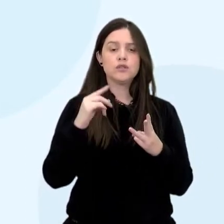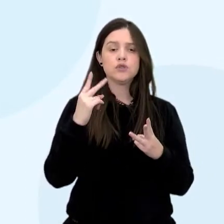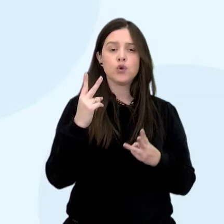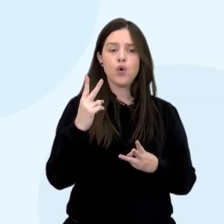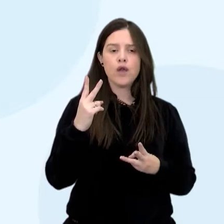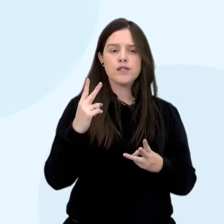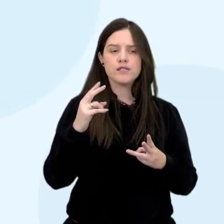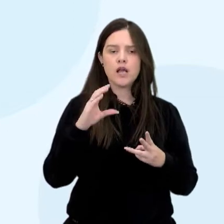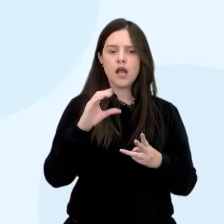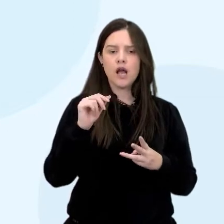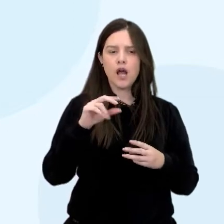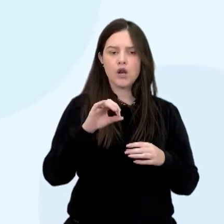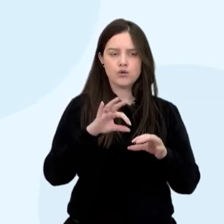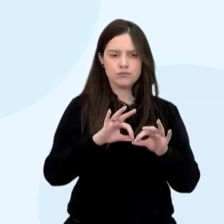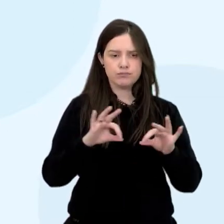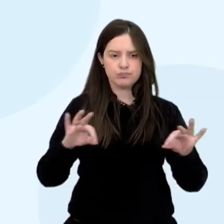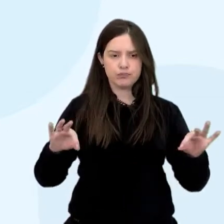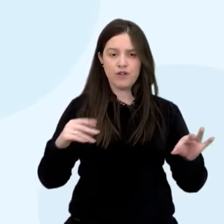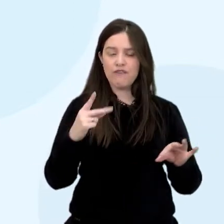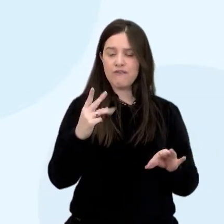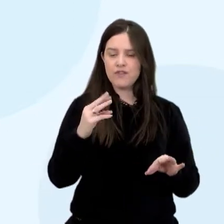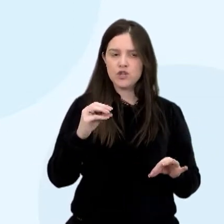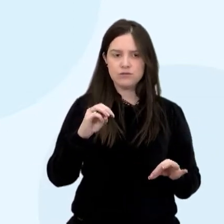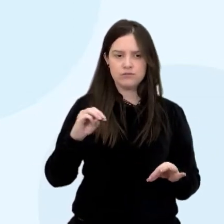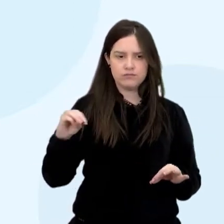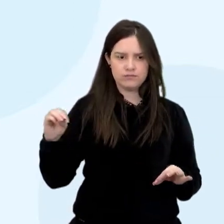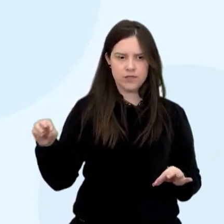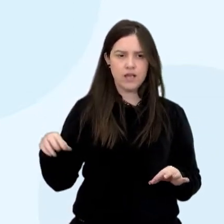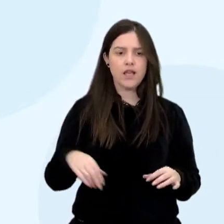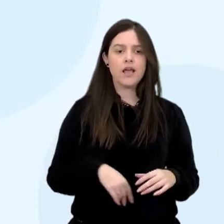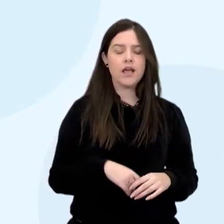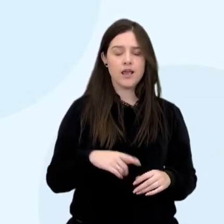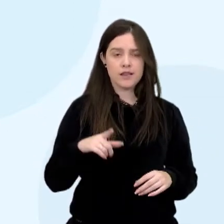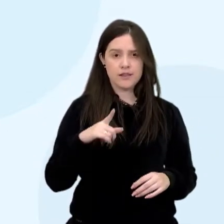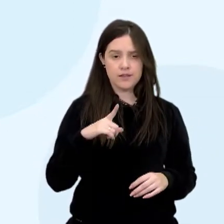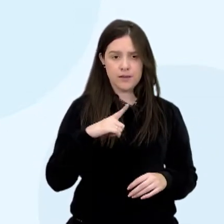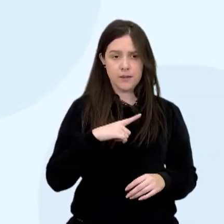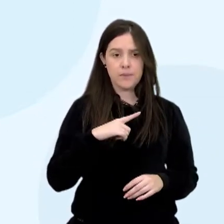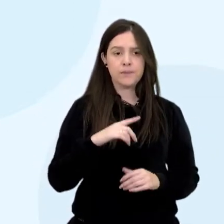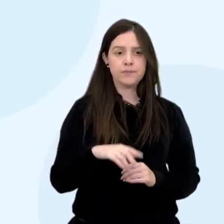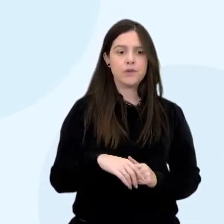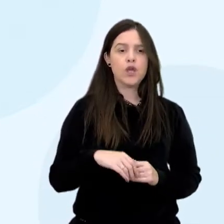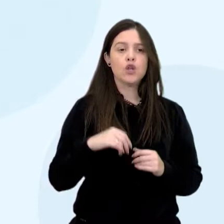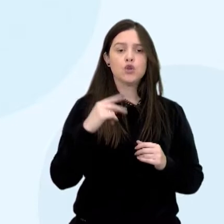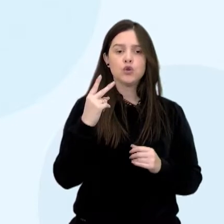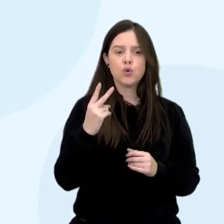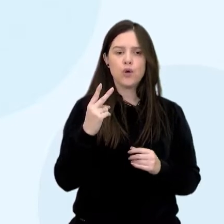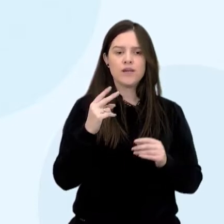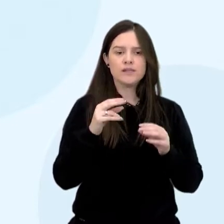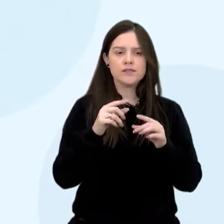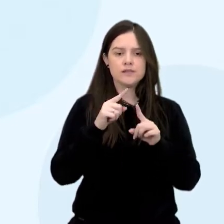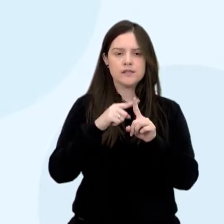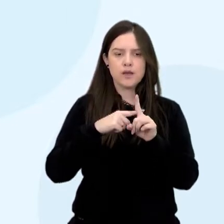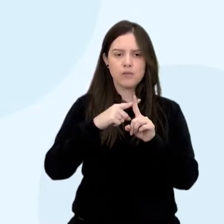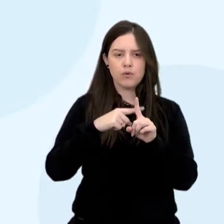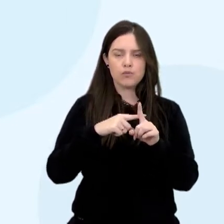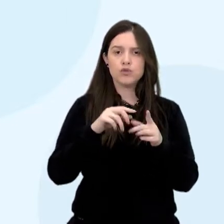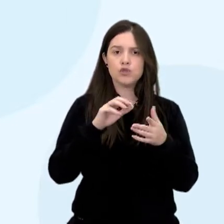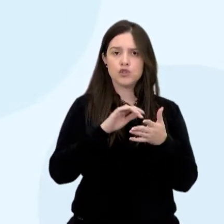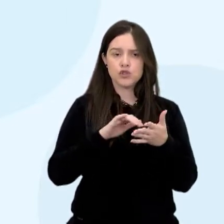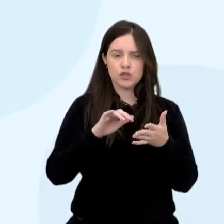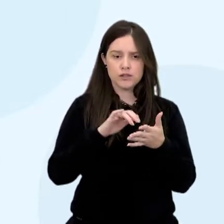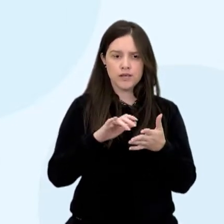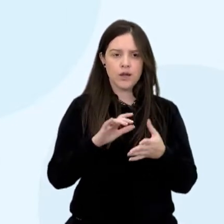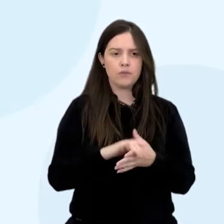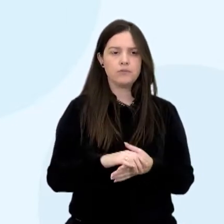de 20 milímetros, né? 2 termômetros digitais, que tem que ser para ficar fácil a leitura, né? E mais